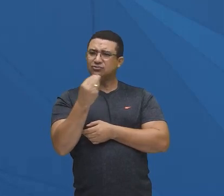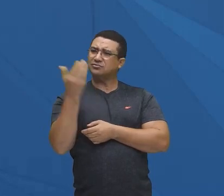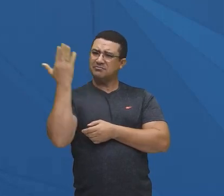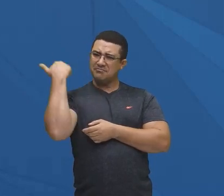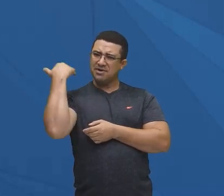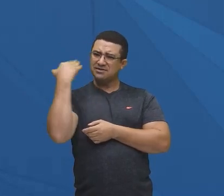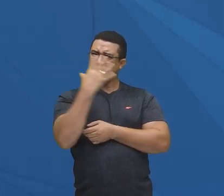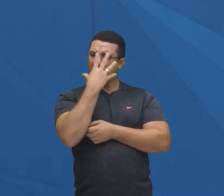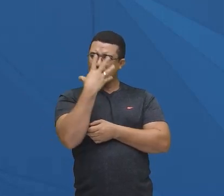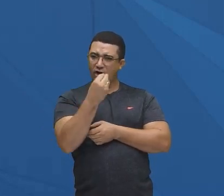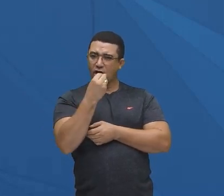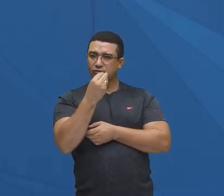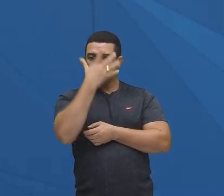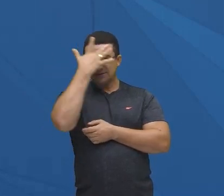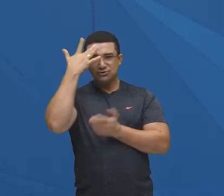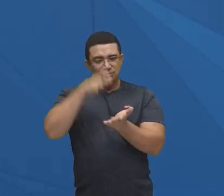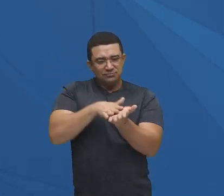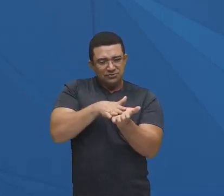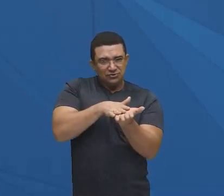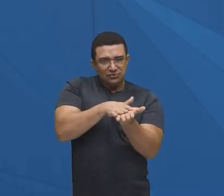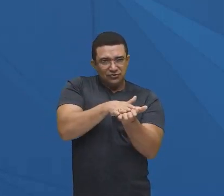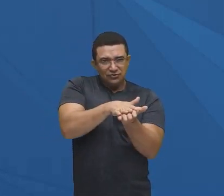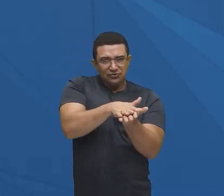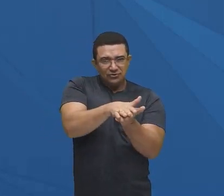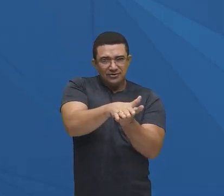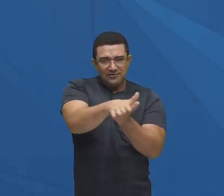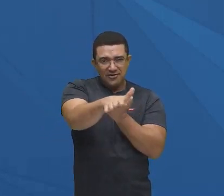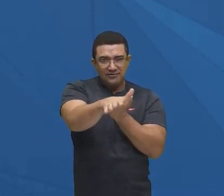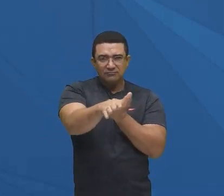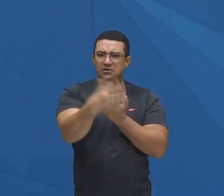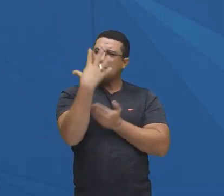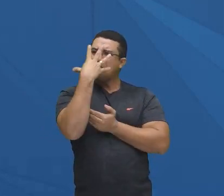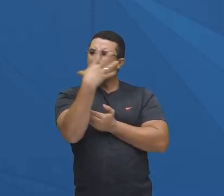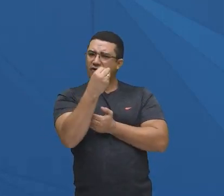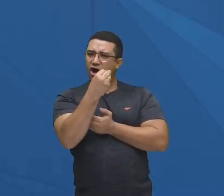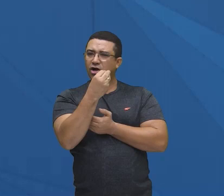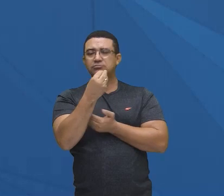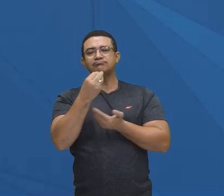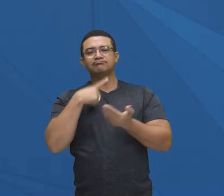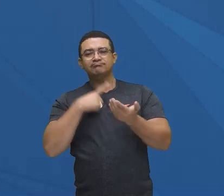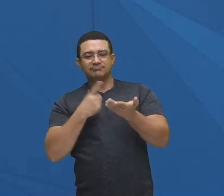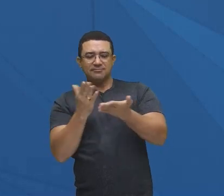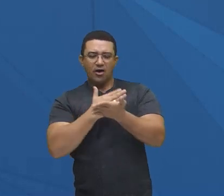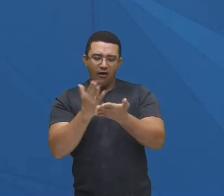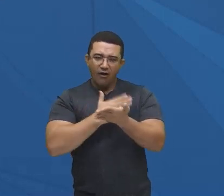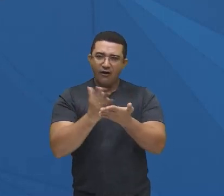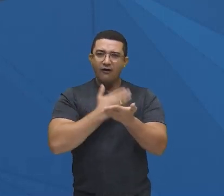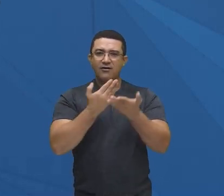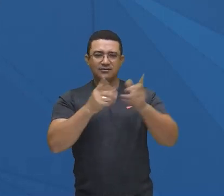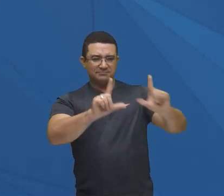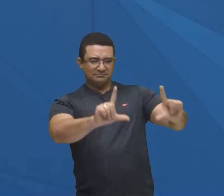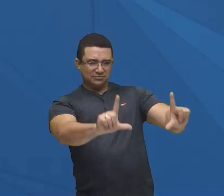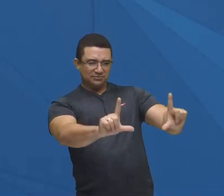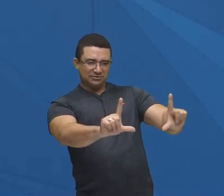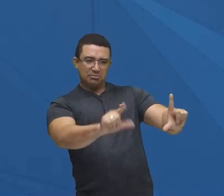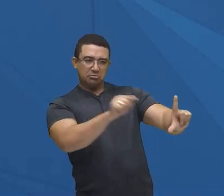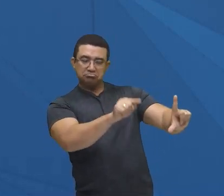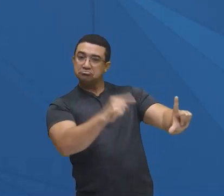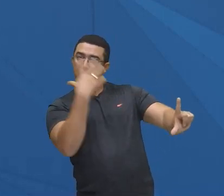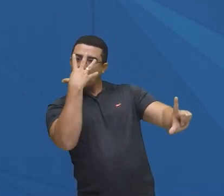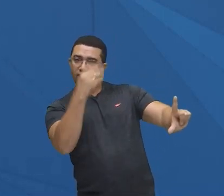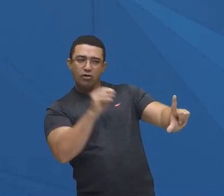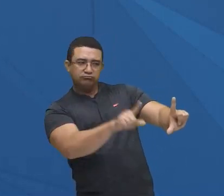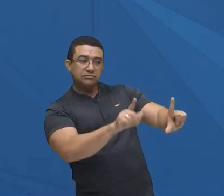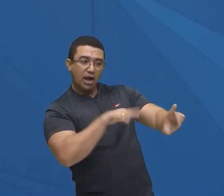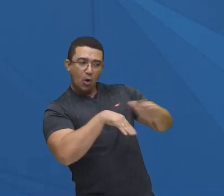comum fazer a impressão e ela era uma foto, né, onde você tinha os álbuns, né, os porta-retratos e ali